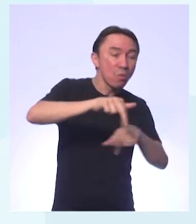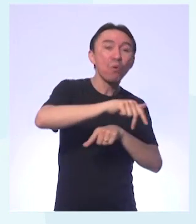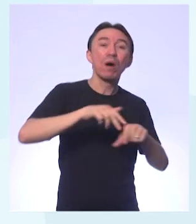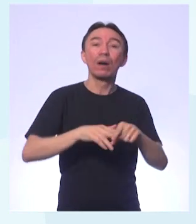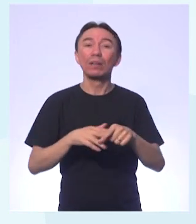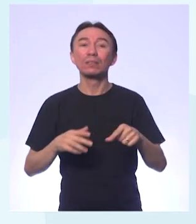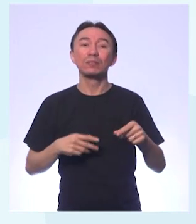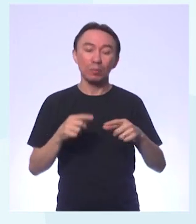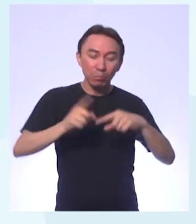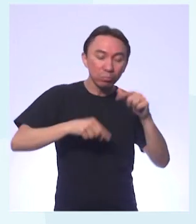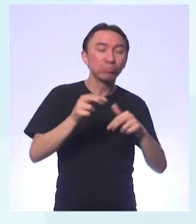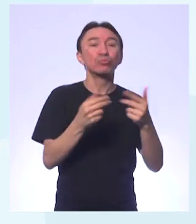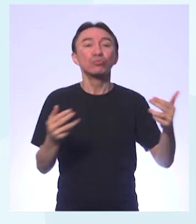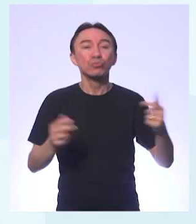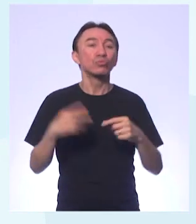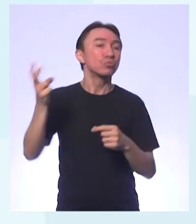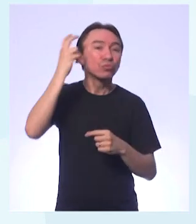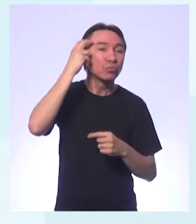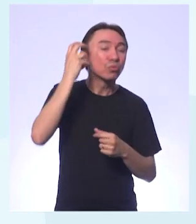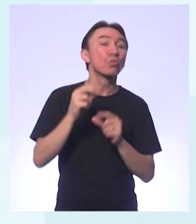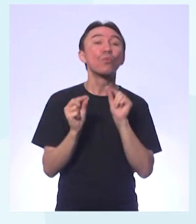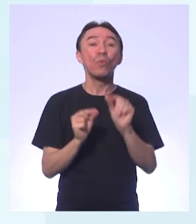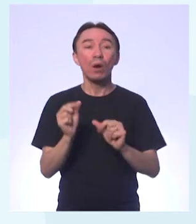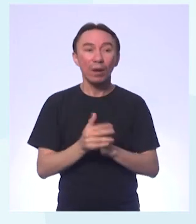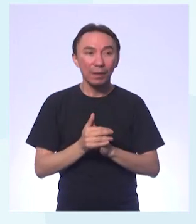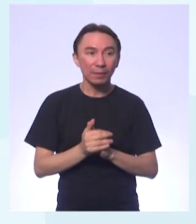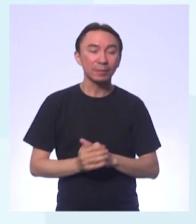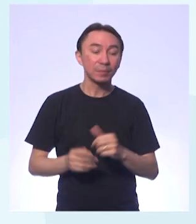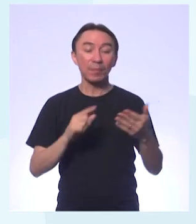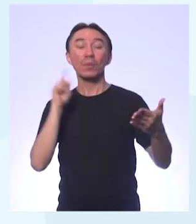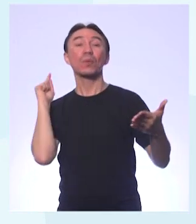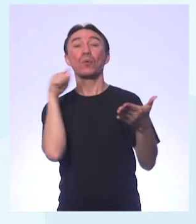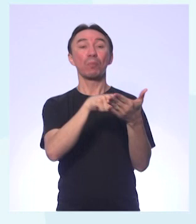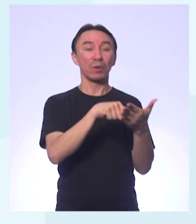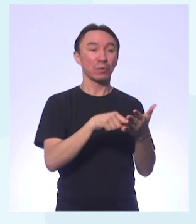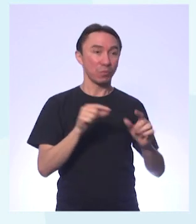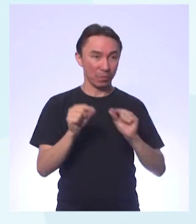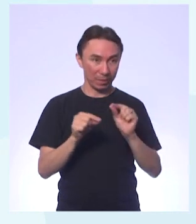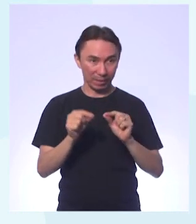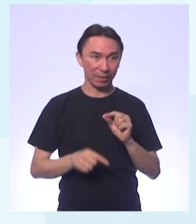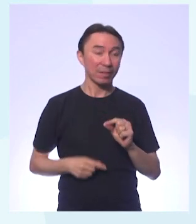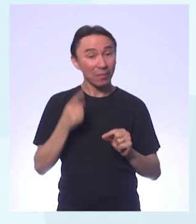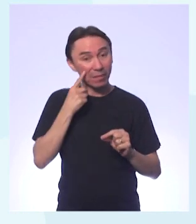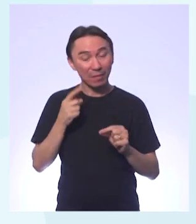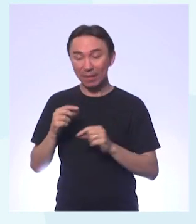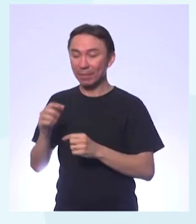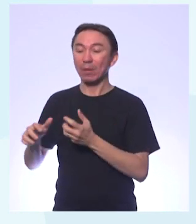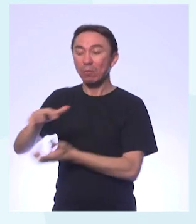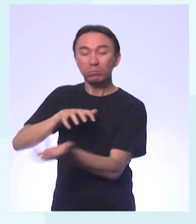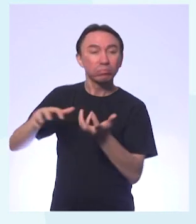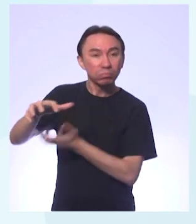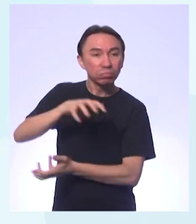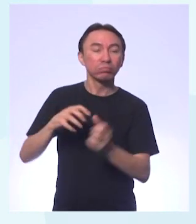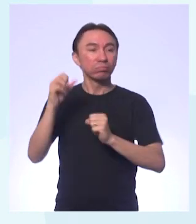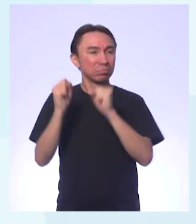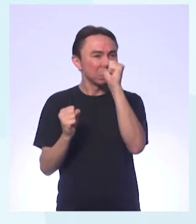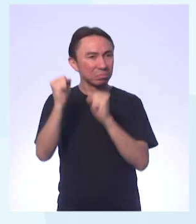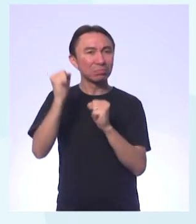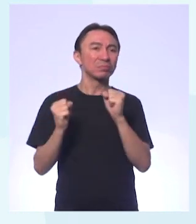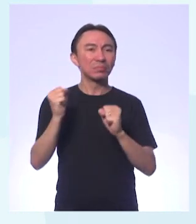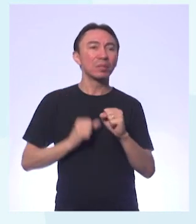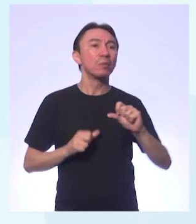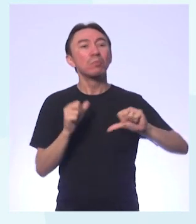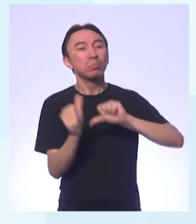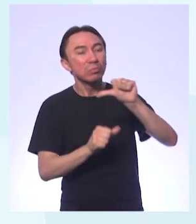o objetivo: identificar na Revolução Industrial as mudanças na lógica de trabalho, condições de